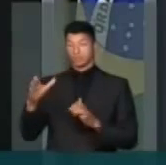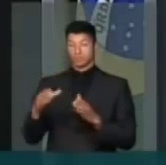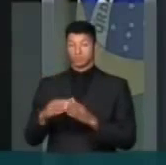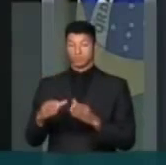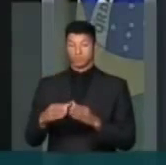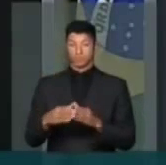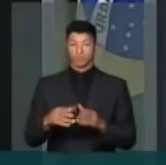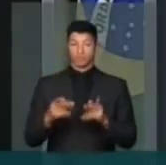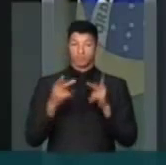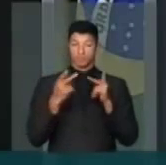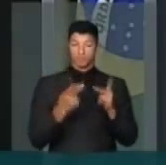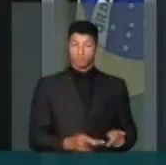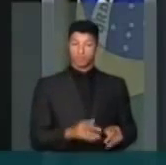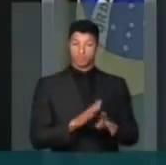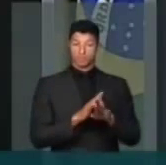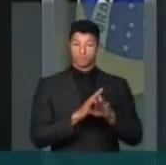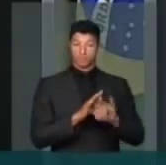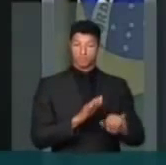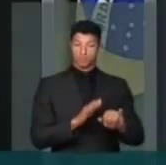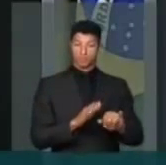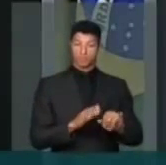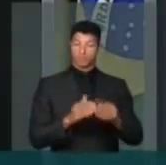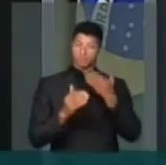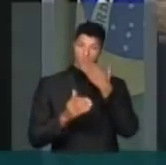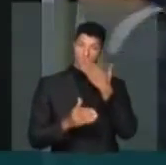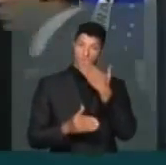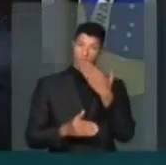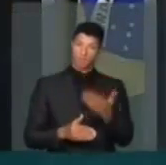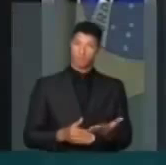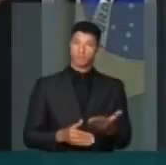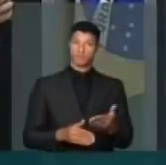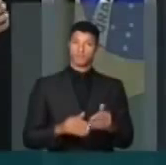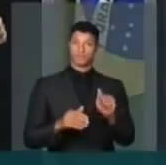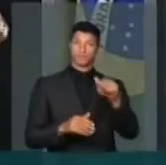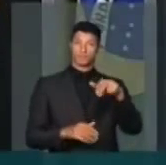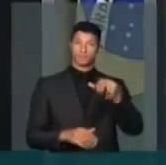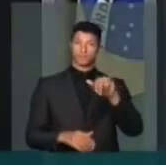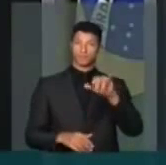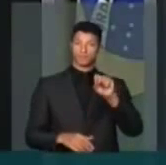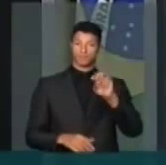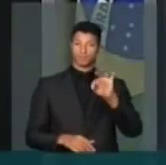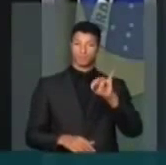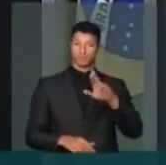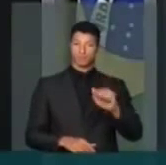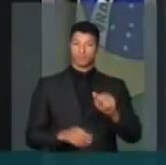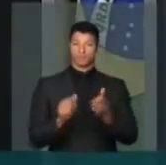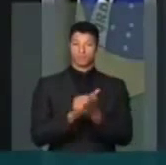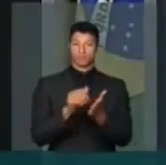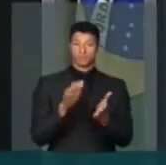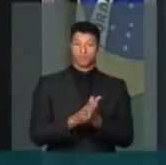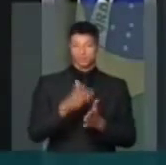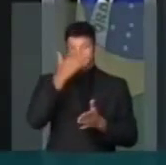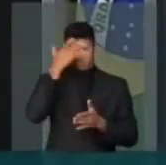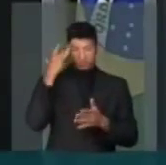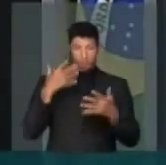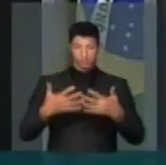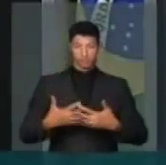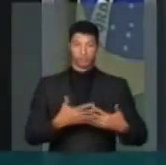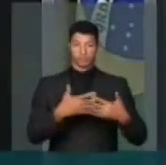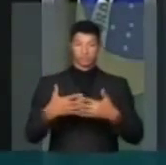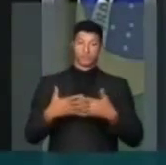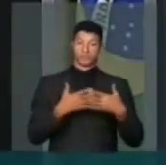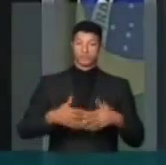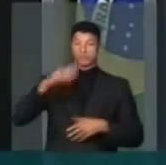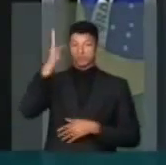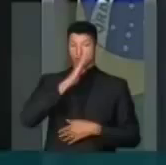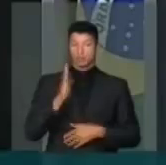parlamentares, um projeto de lei pedindo a anistia à multa dos caminhoneiros